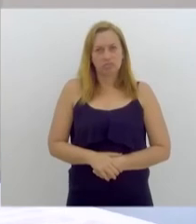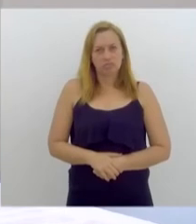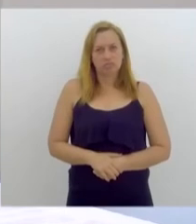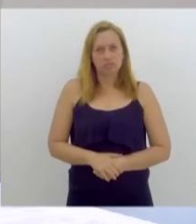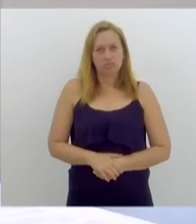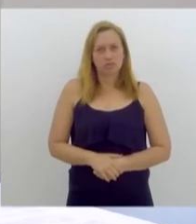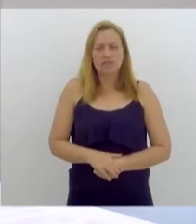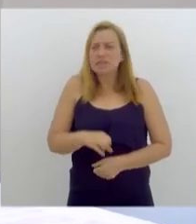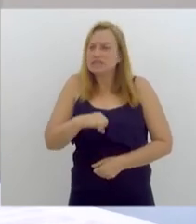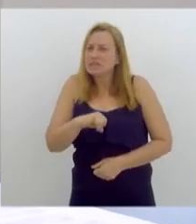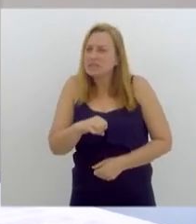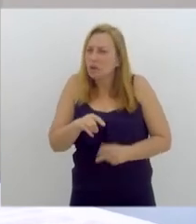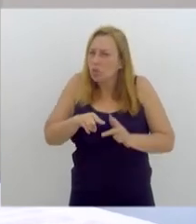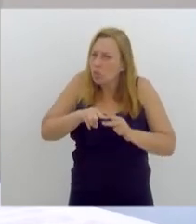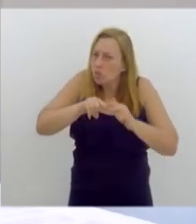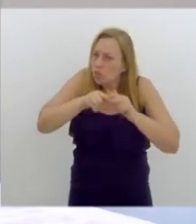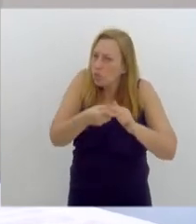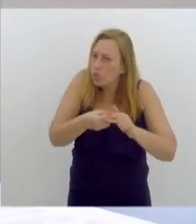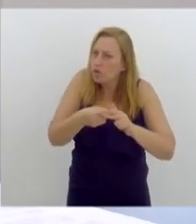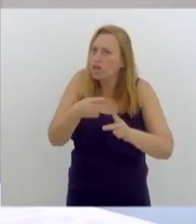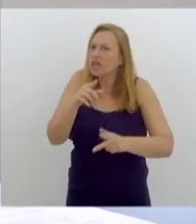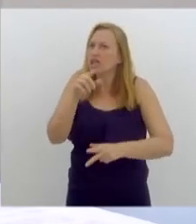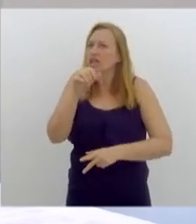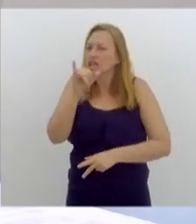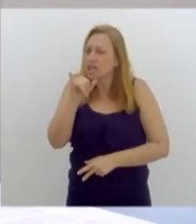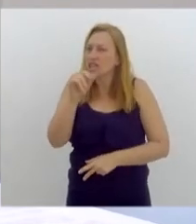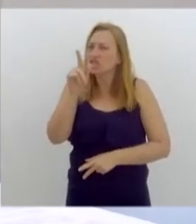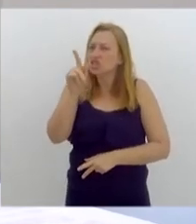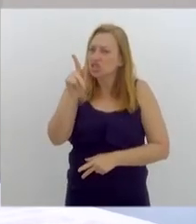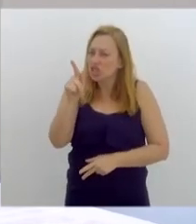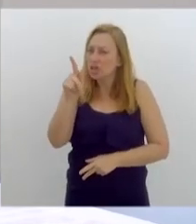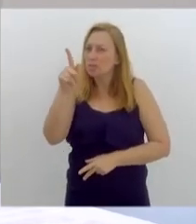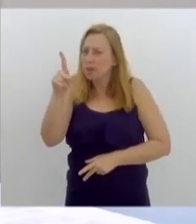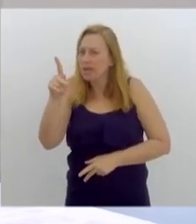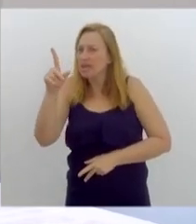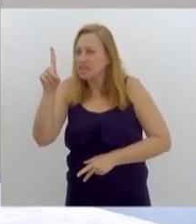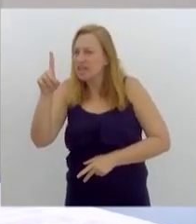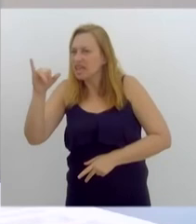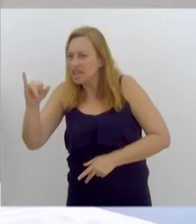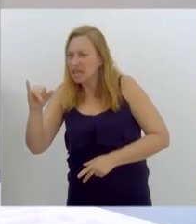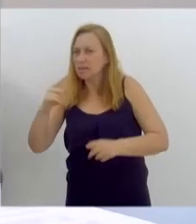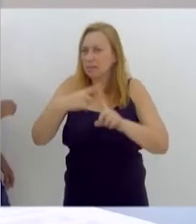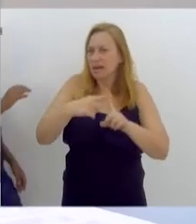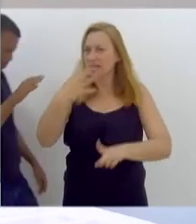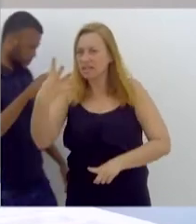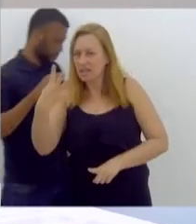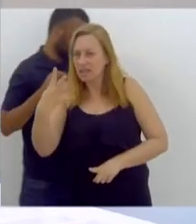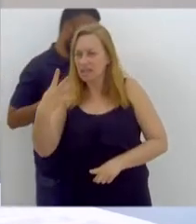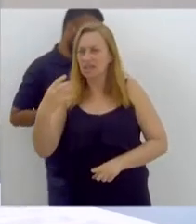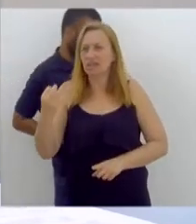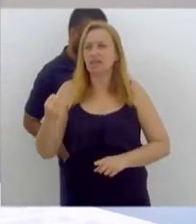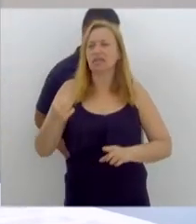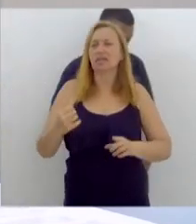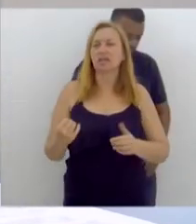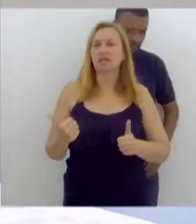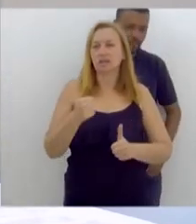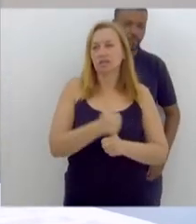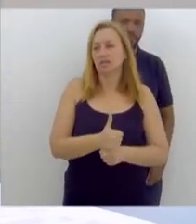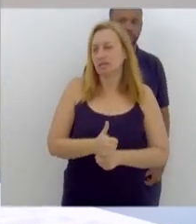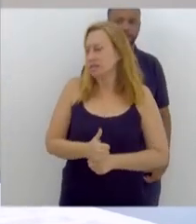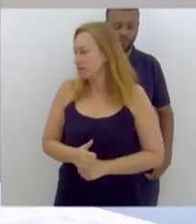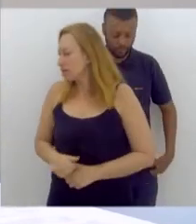se eu corrijo pelo GP di + 6 e pelo IPCA mais quatro é